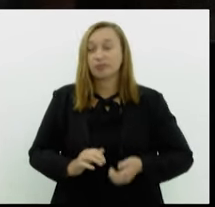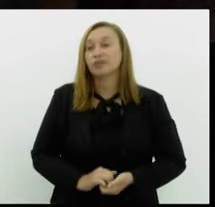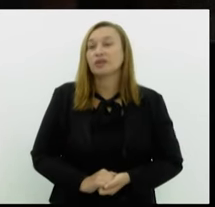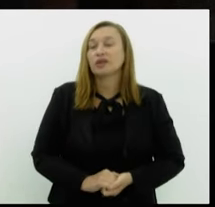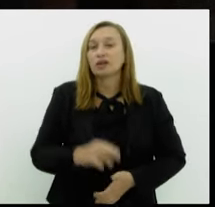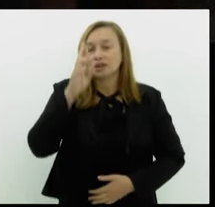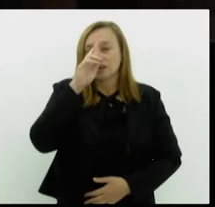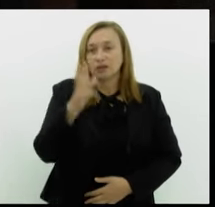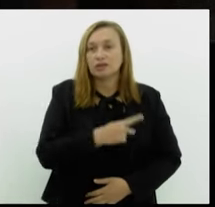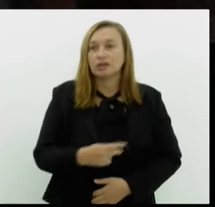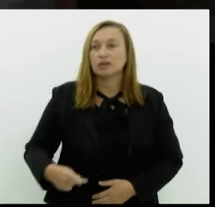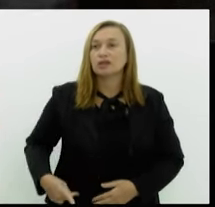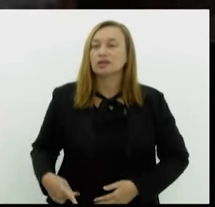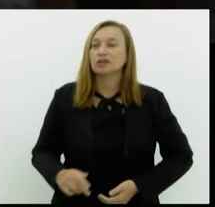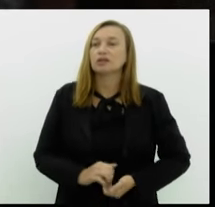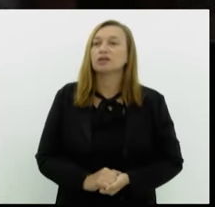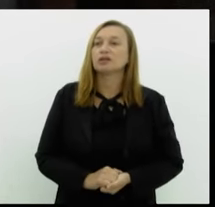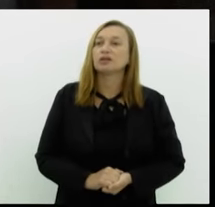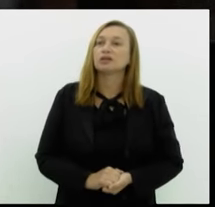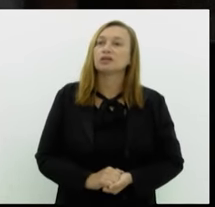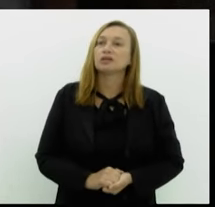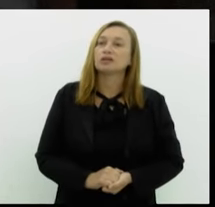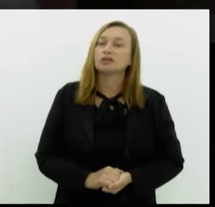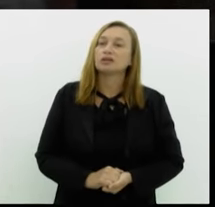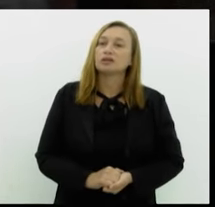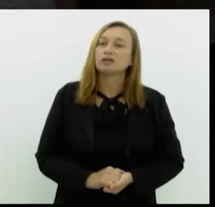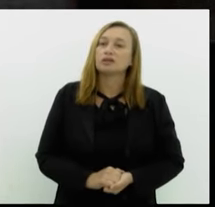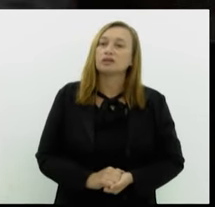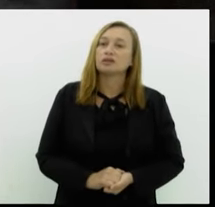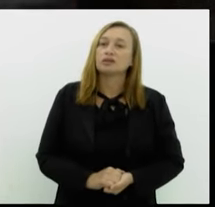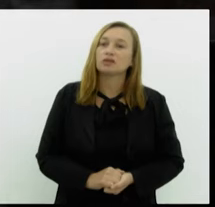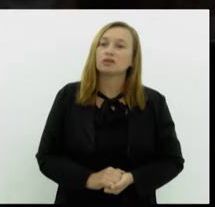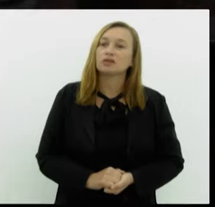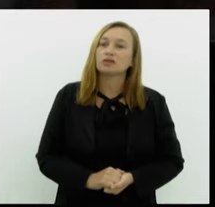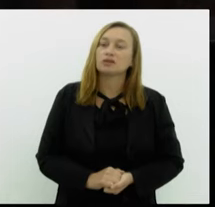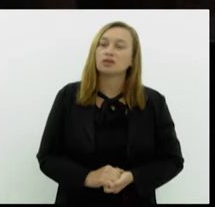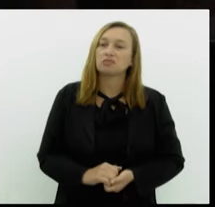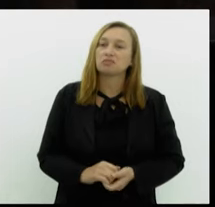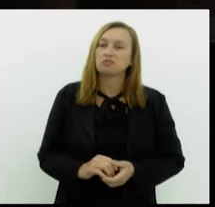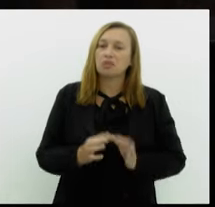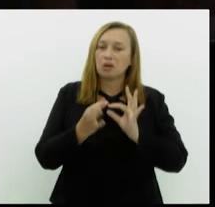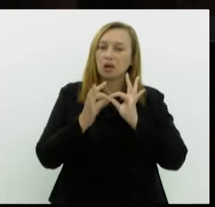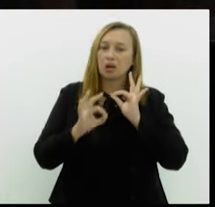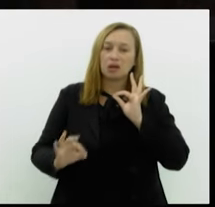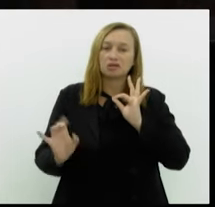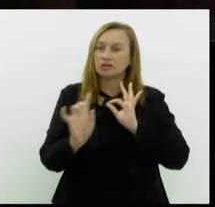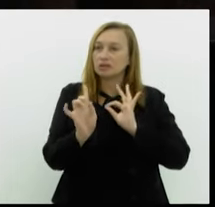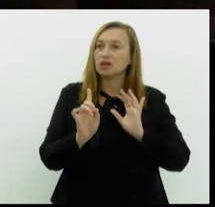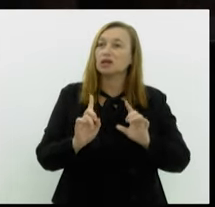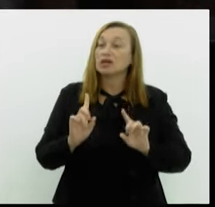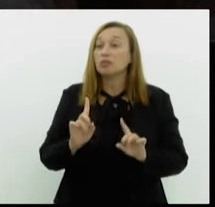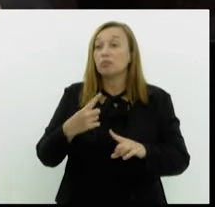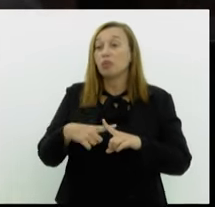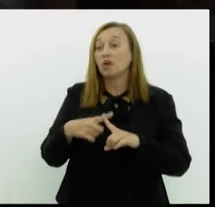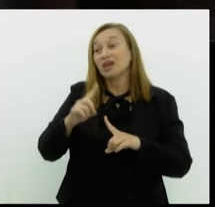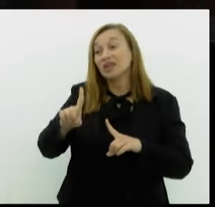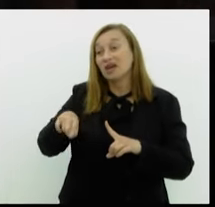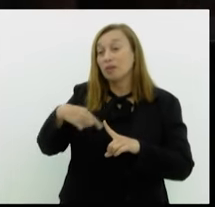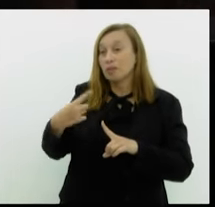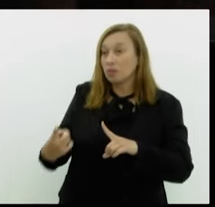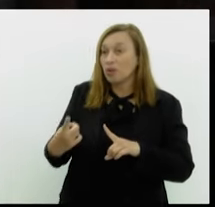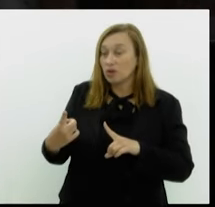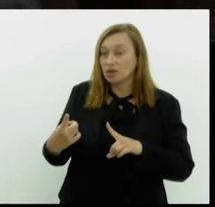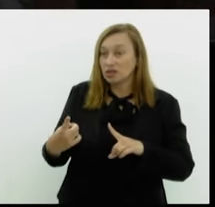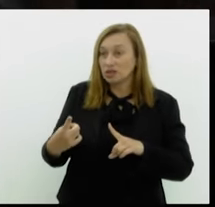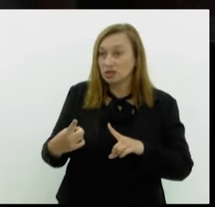Senhor presidente, eu tô peguei aqui algumas coisas, mas eu não vou me expor mais, não, porque depois do cão joga, da